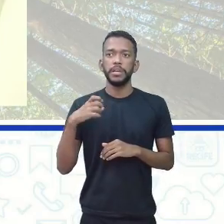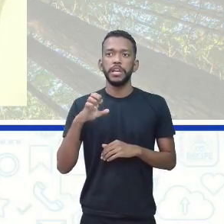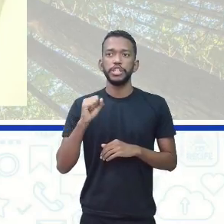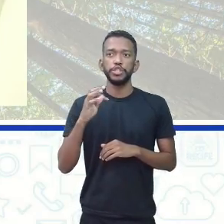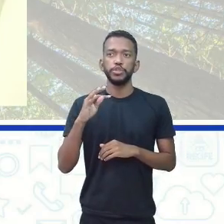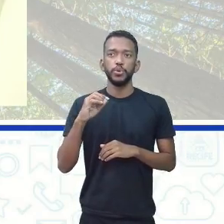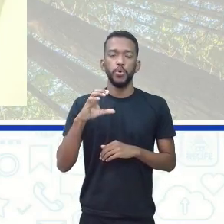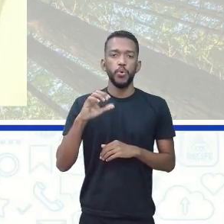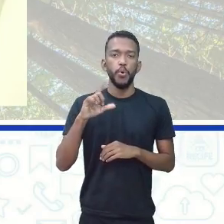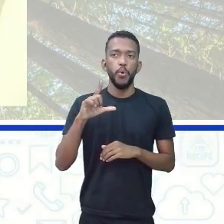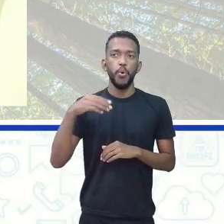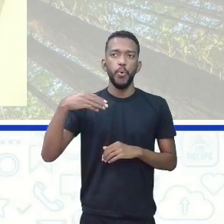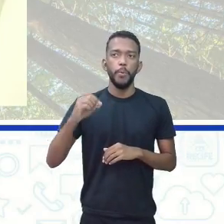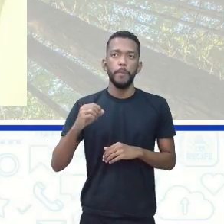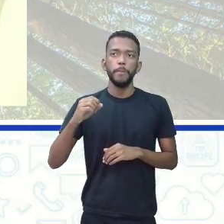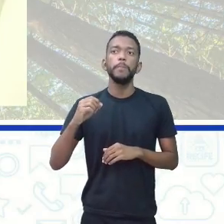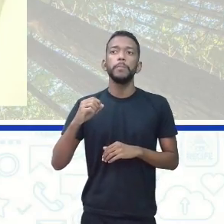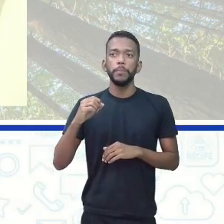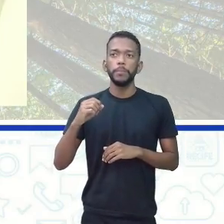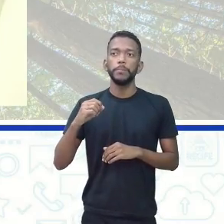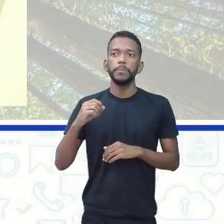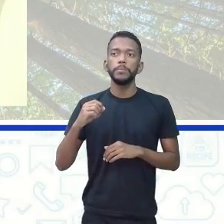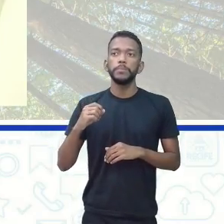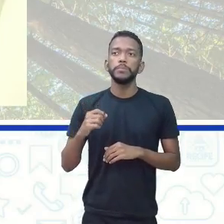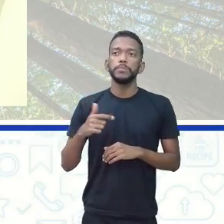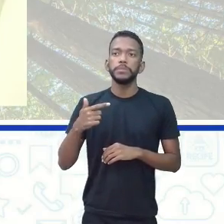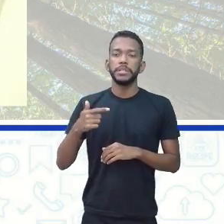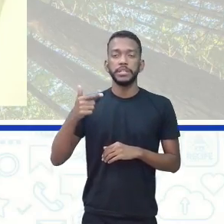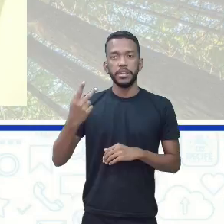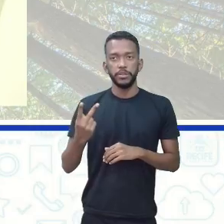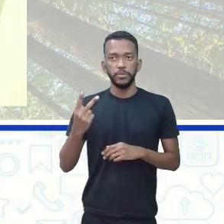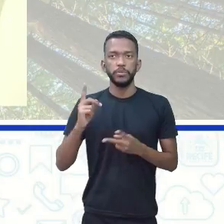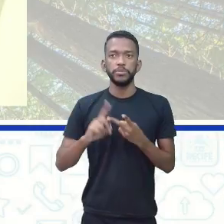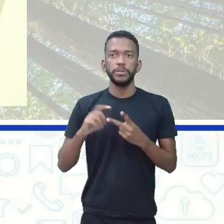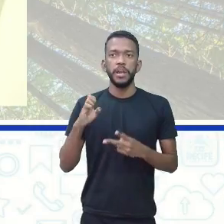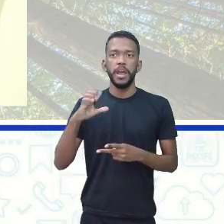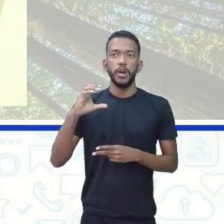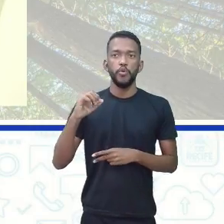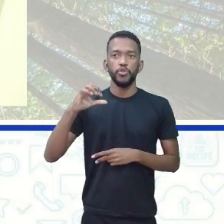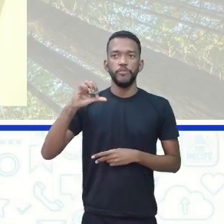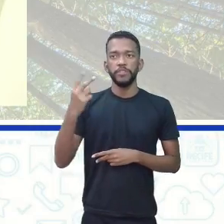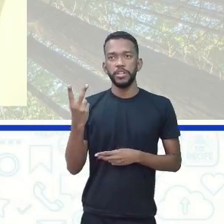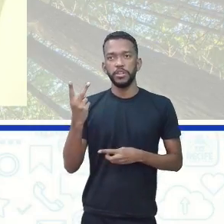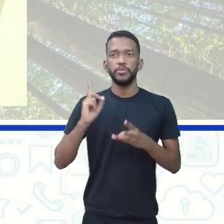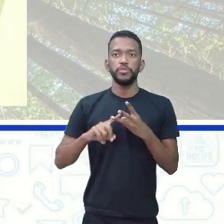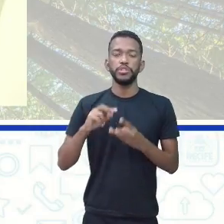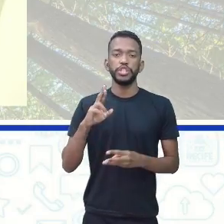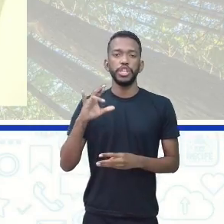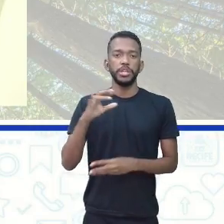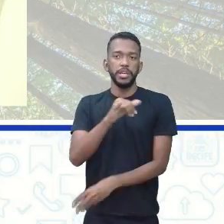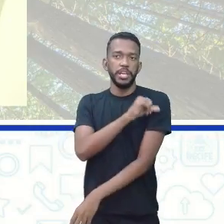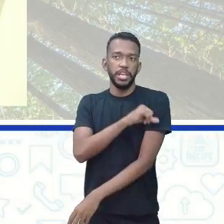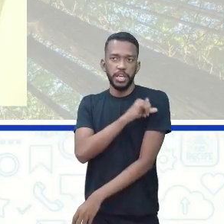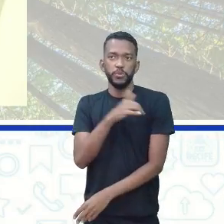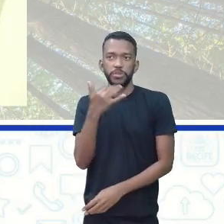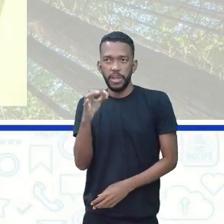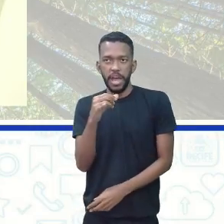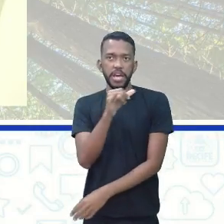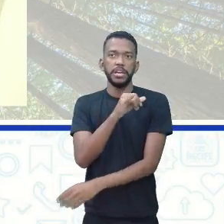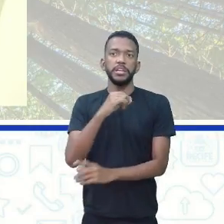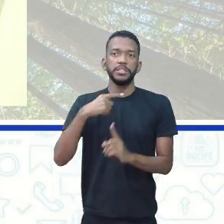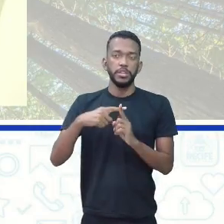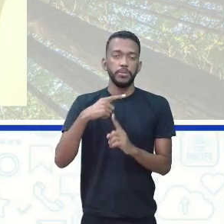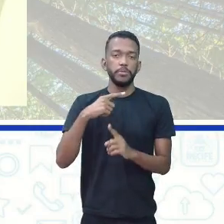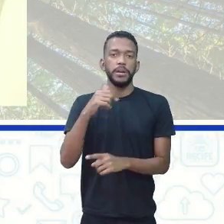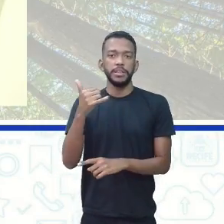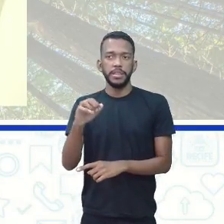em 72, na década de 70, né? Teve a Eco 92, a Rio 10, a Rio +20, que